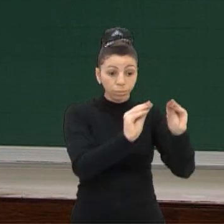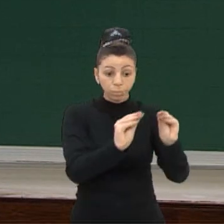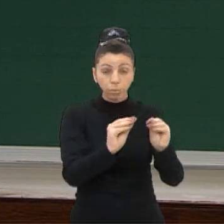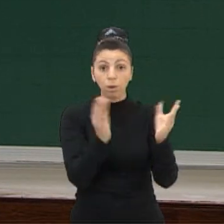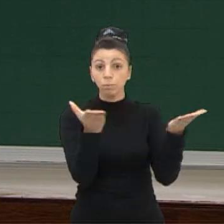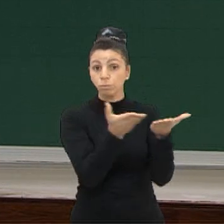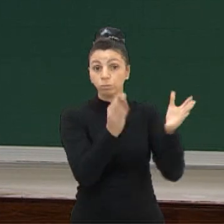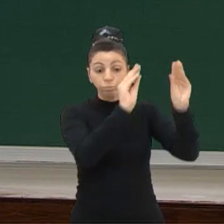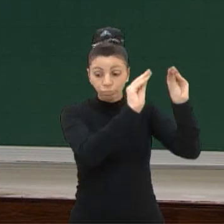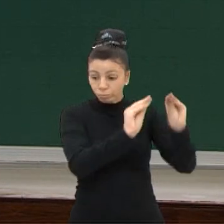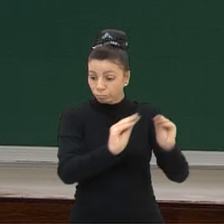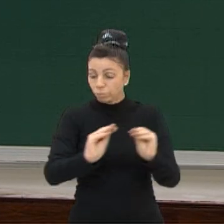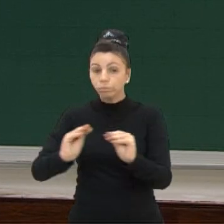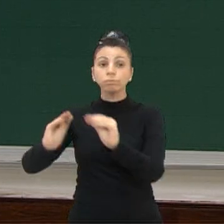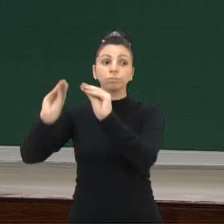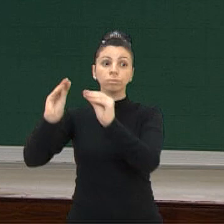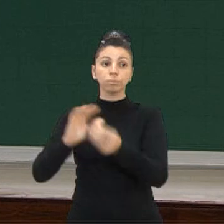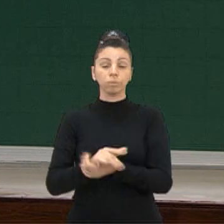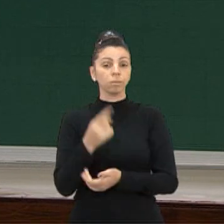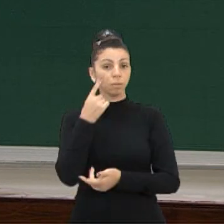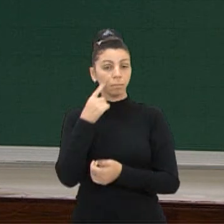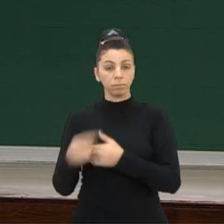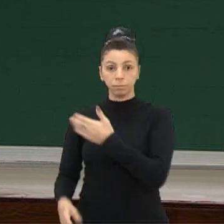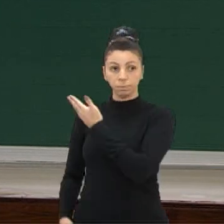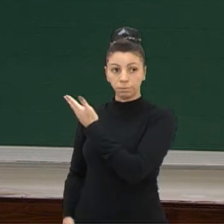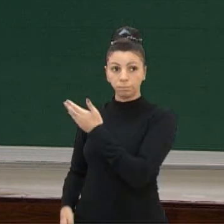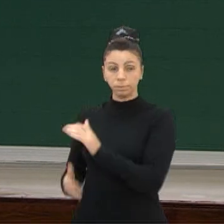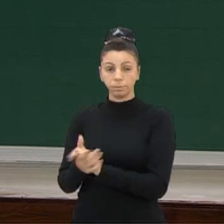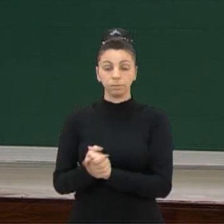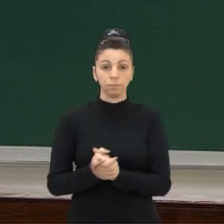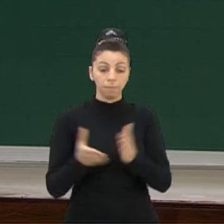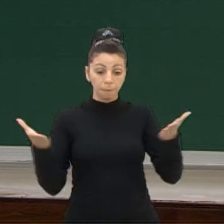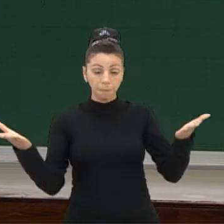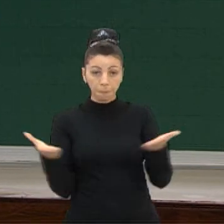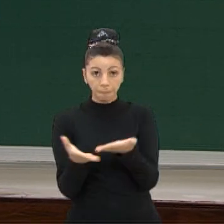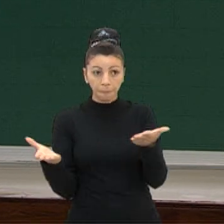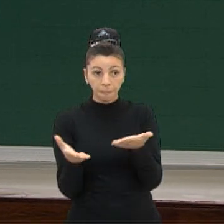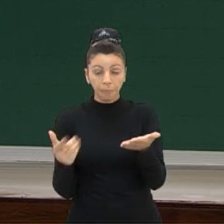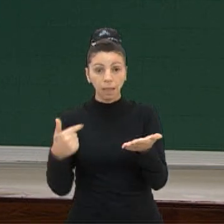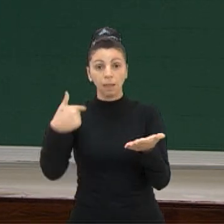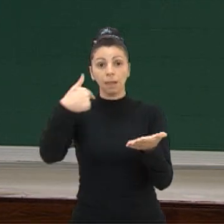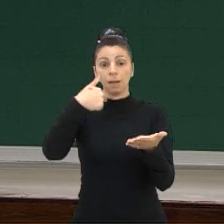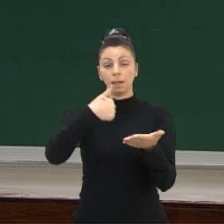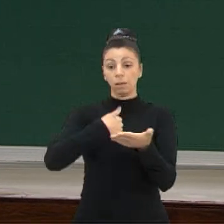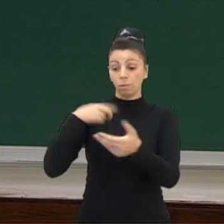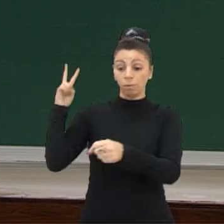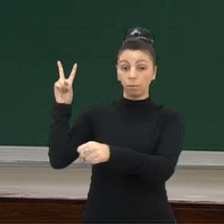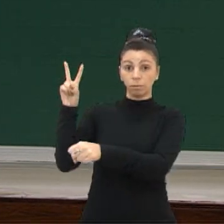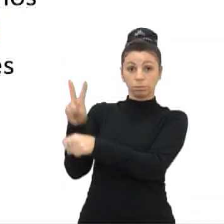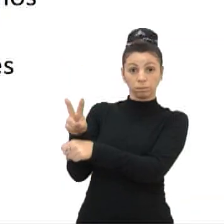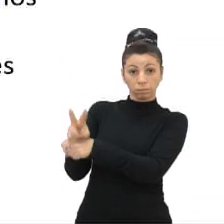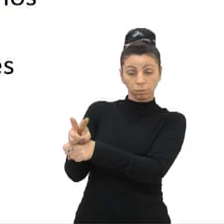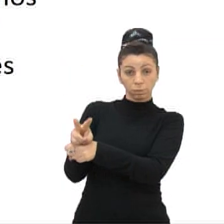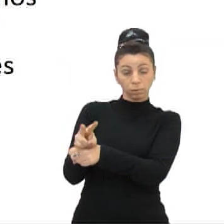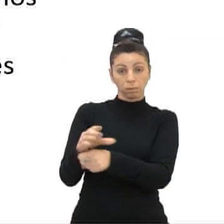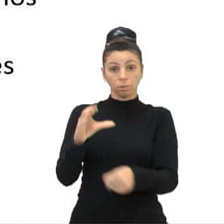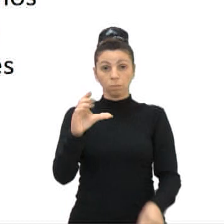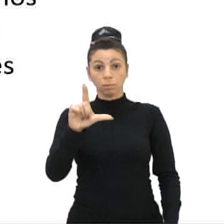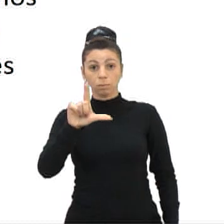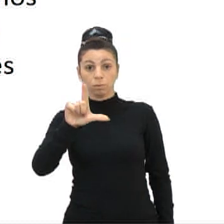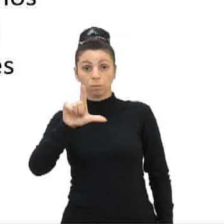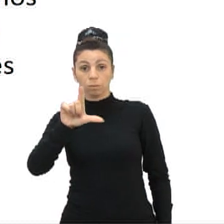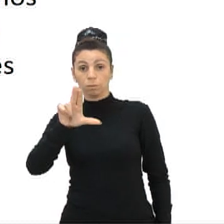do subjuntivo, né? Então, eu olho ali, ó, o presente do subjuntivo fica que eu cultive, que tu